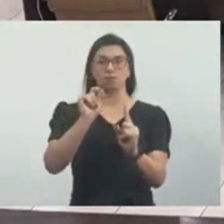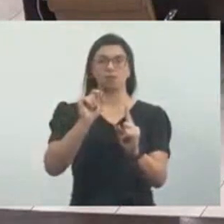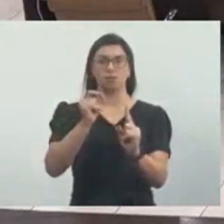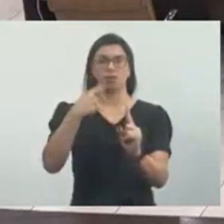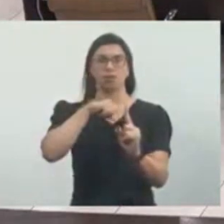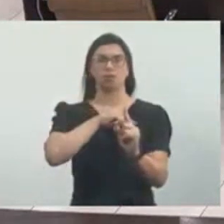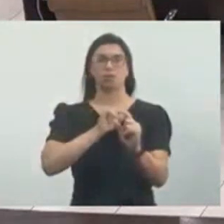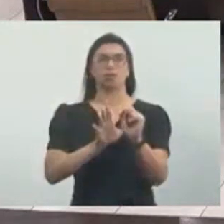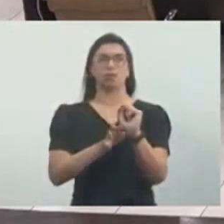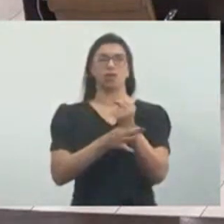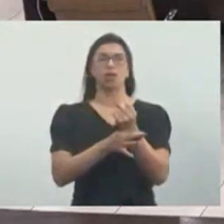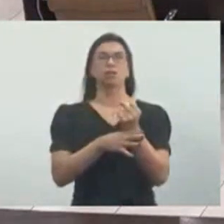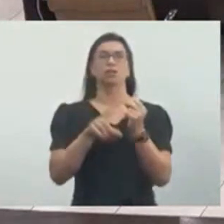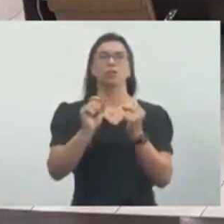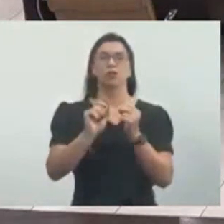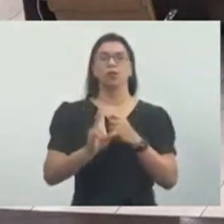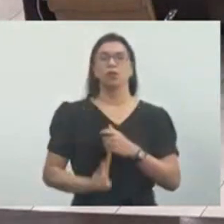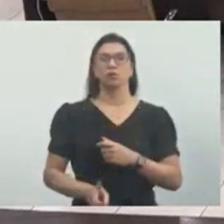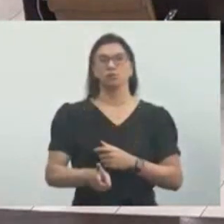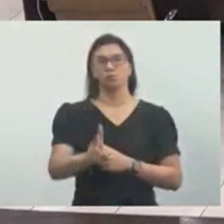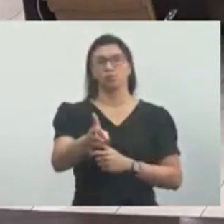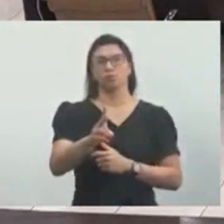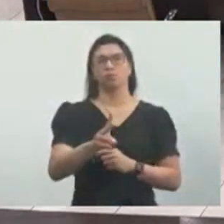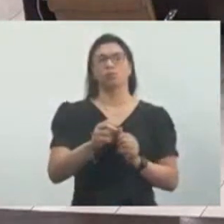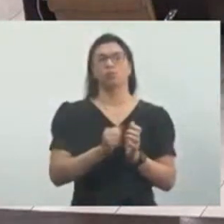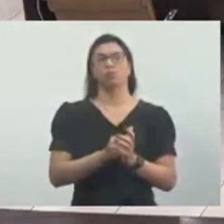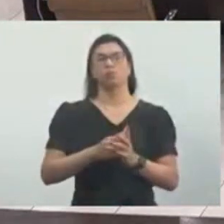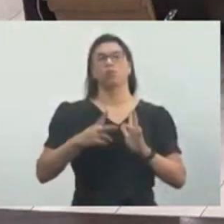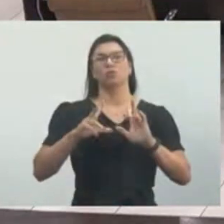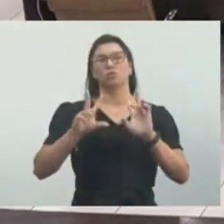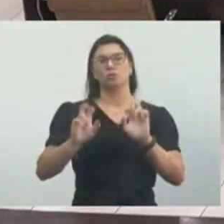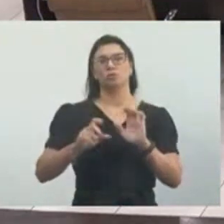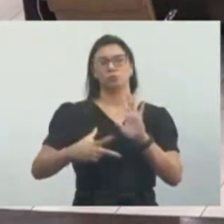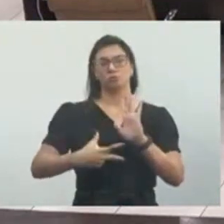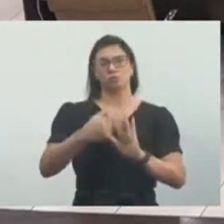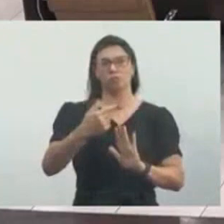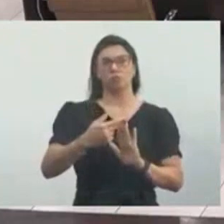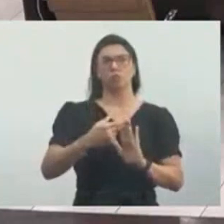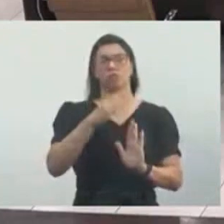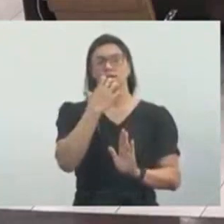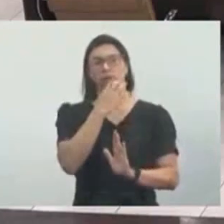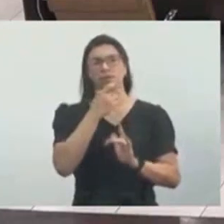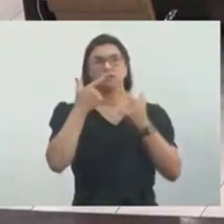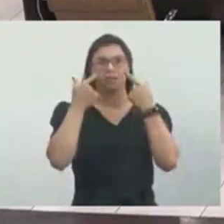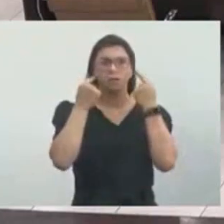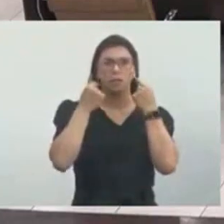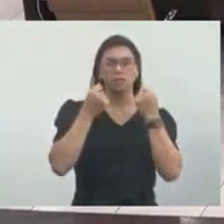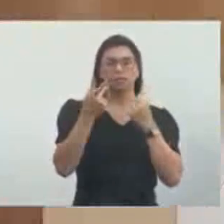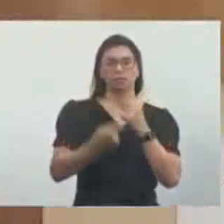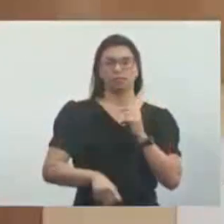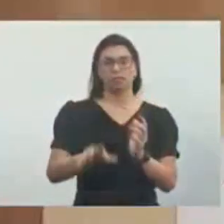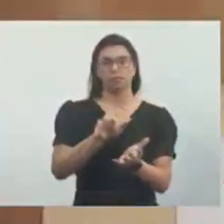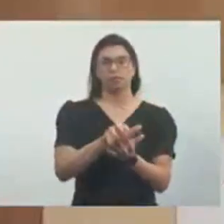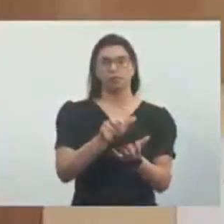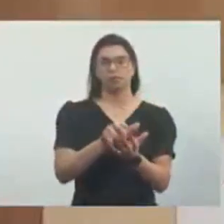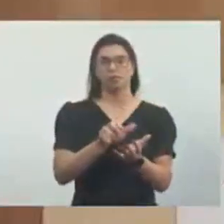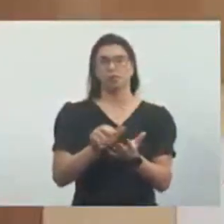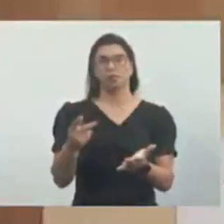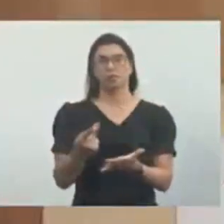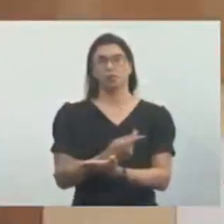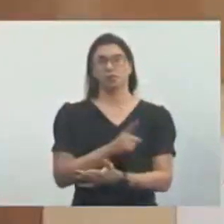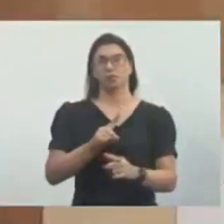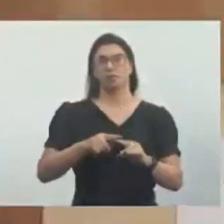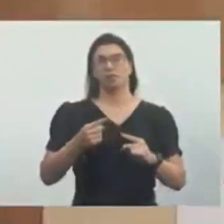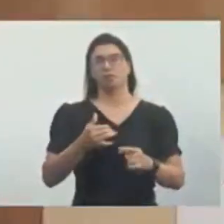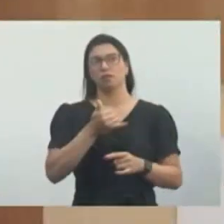nós garantirmos a continuidade das castrações que ocorrem aqui em Jacareí, que